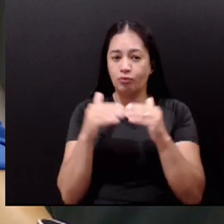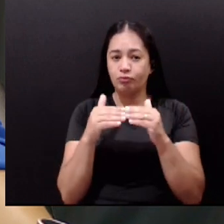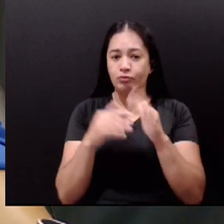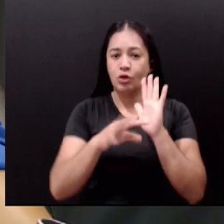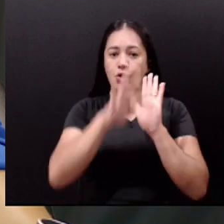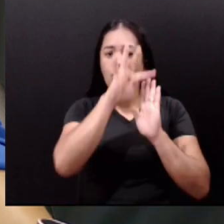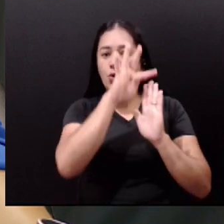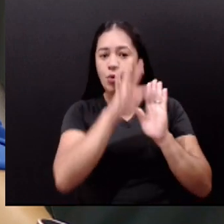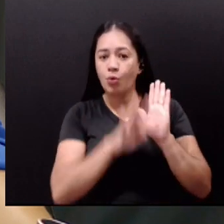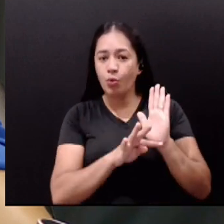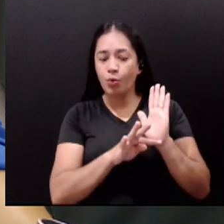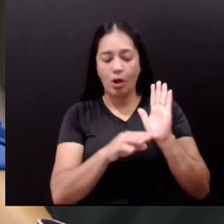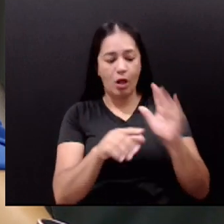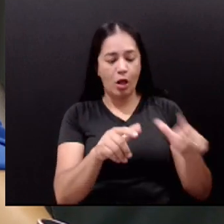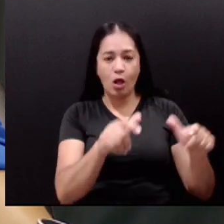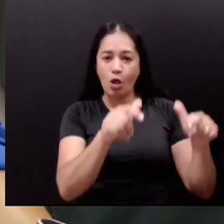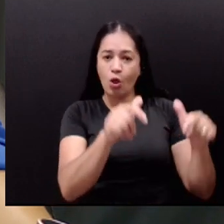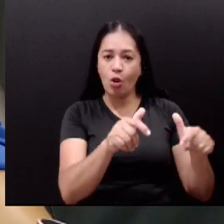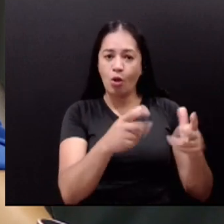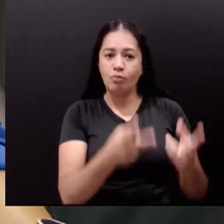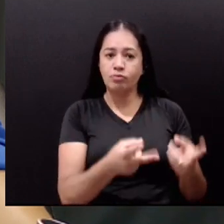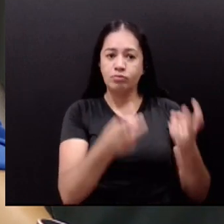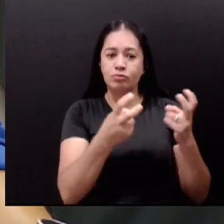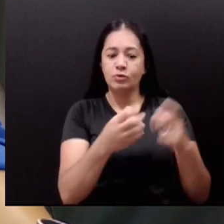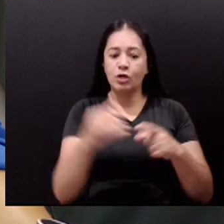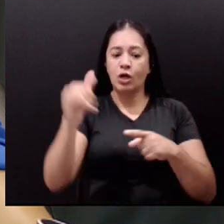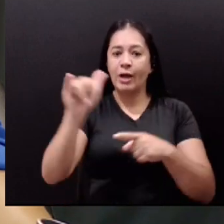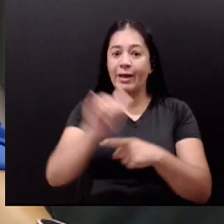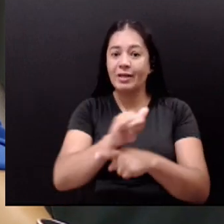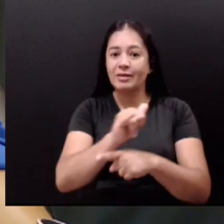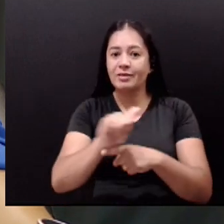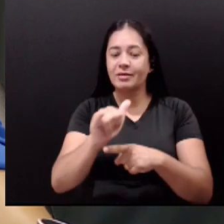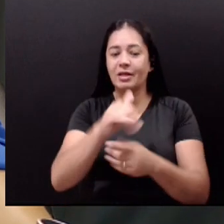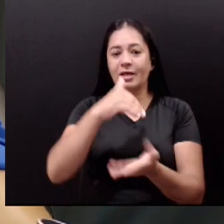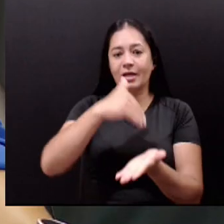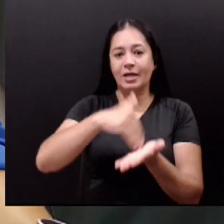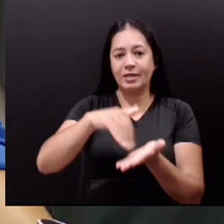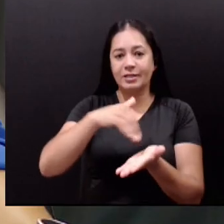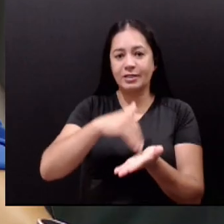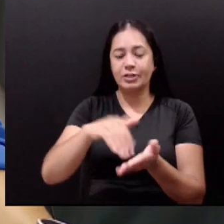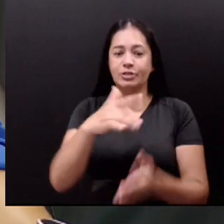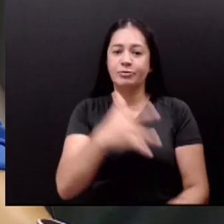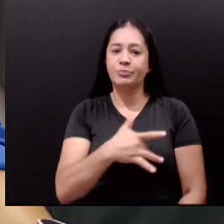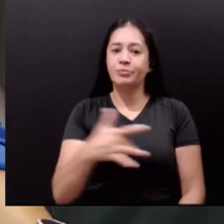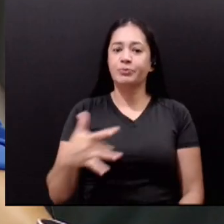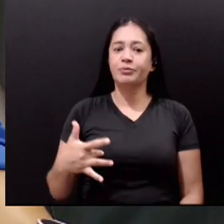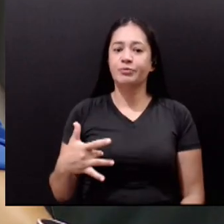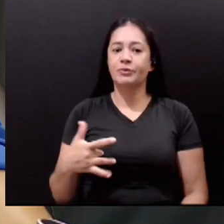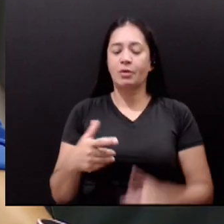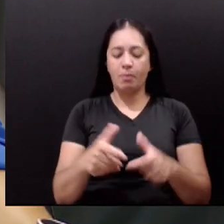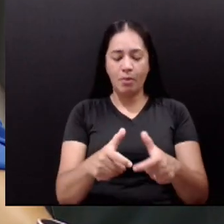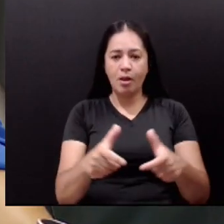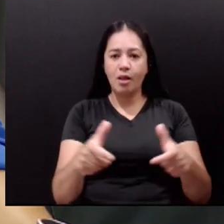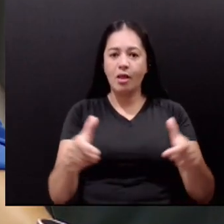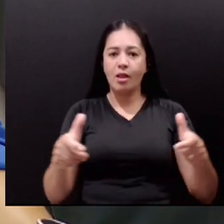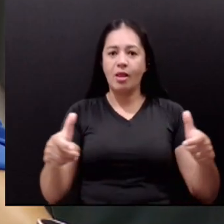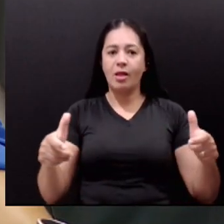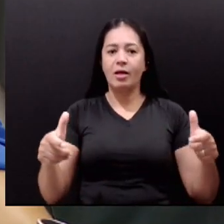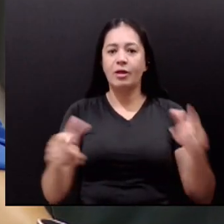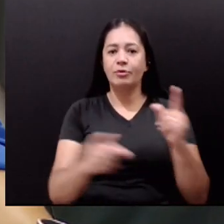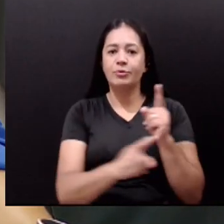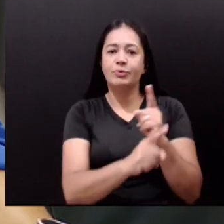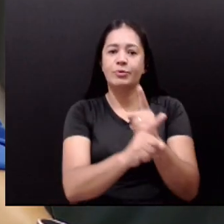foi identificada como estratégica pela Secretaria Municipal de Saúde para ampliação da rede de atendimento. Também